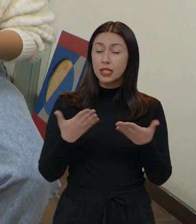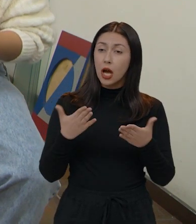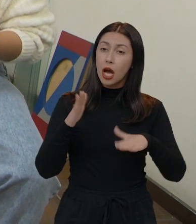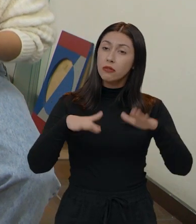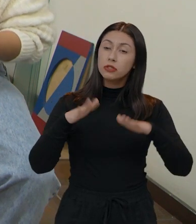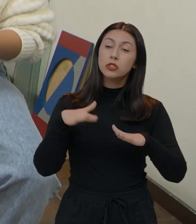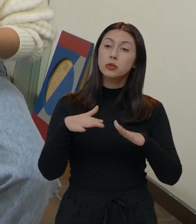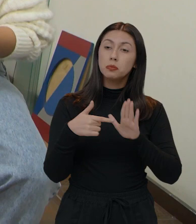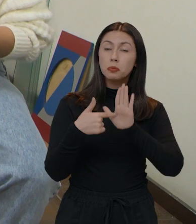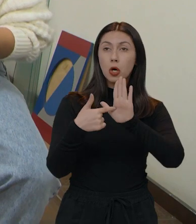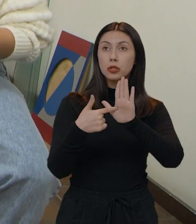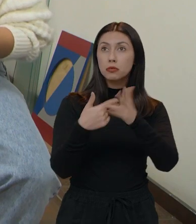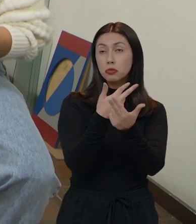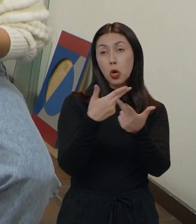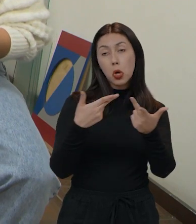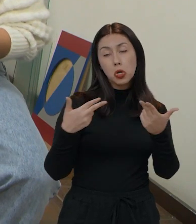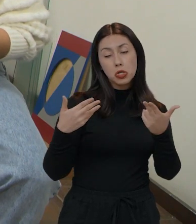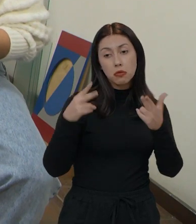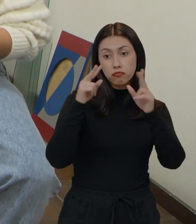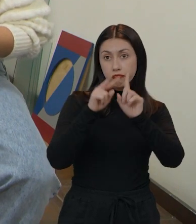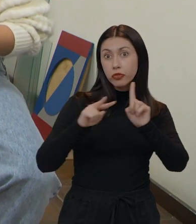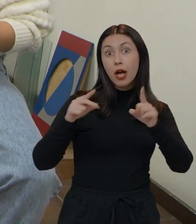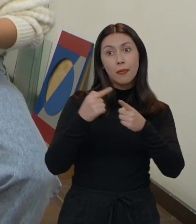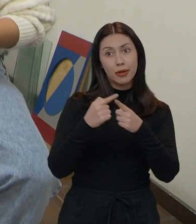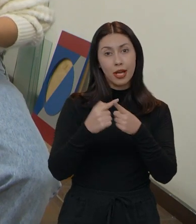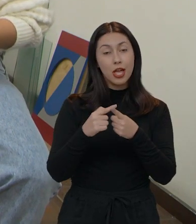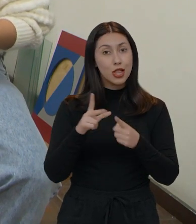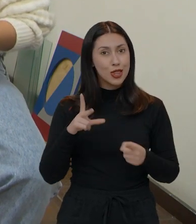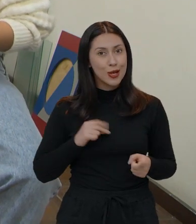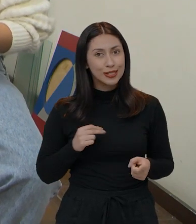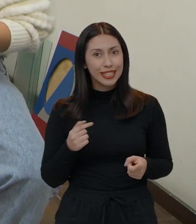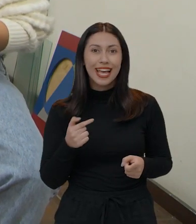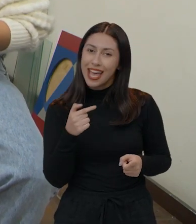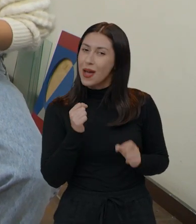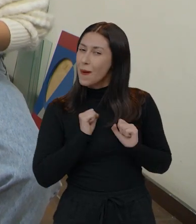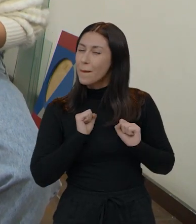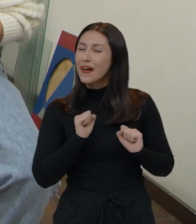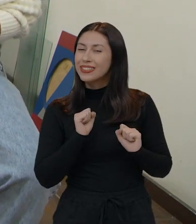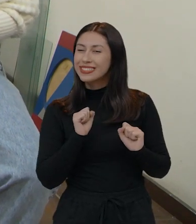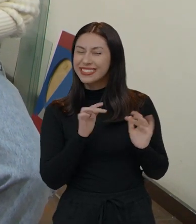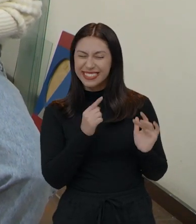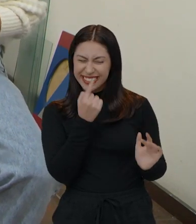engloba um pouco mais de coisas, porque você faz várias coisas. Pô, gente, ele me deixou chamar de você.